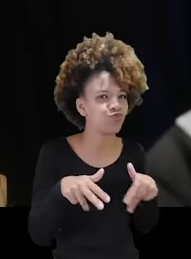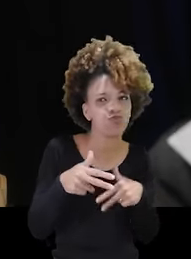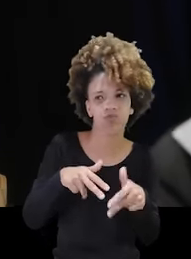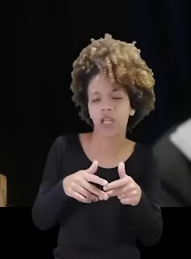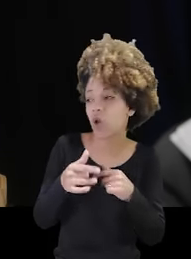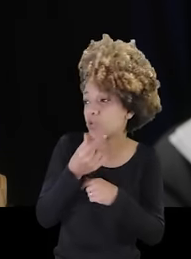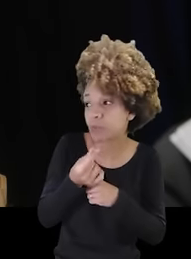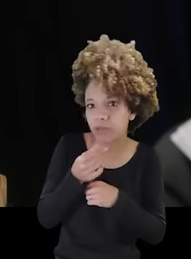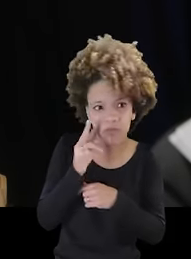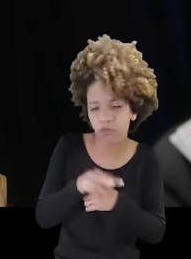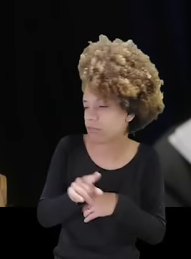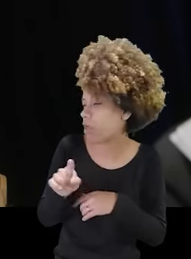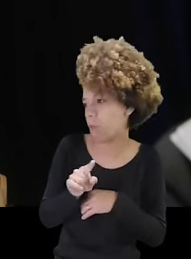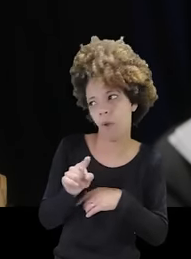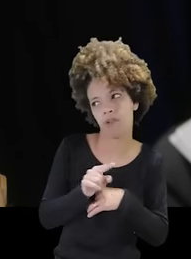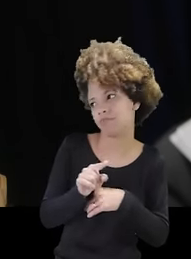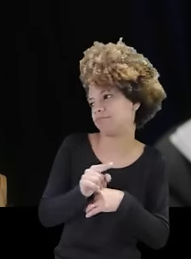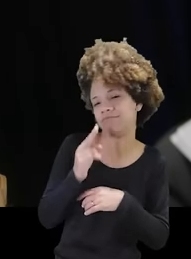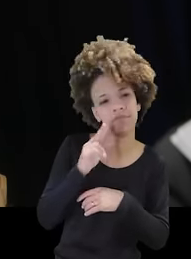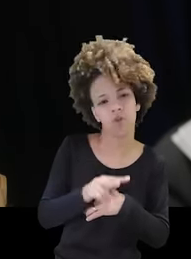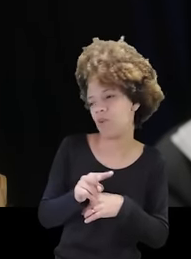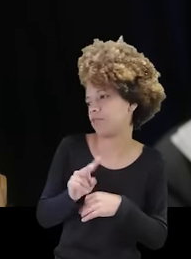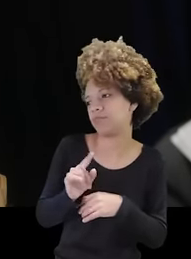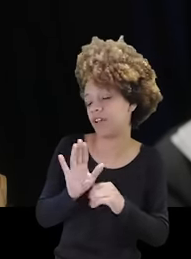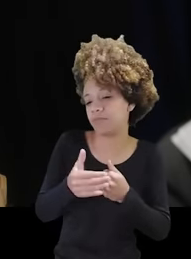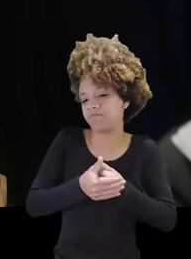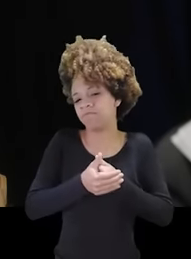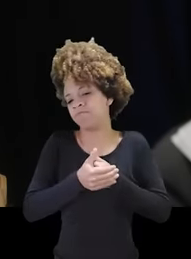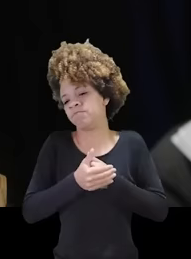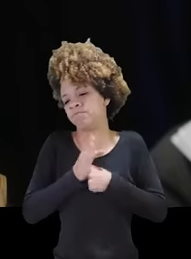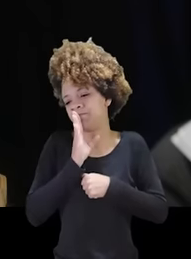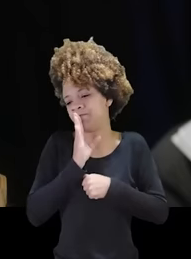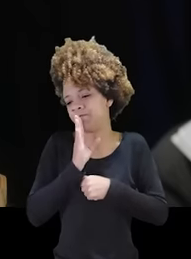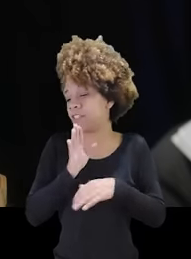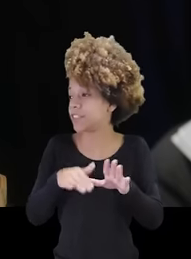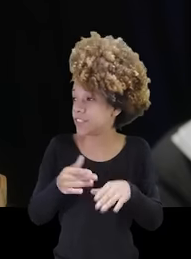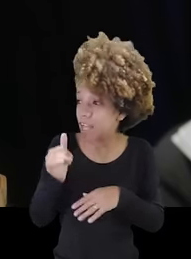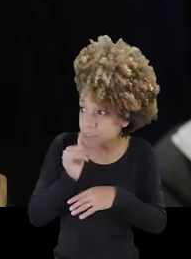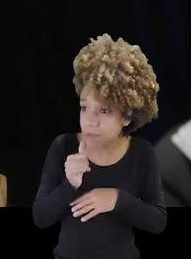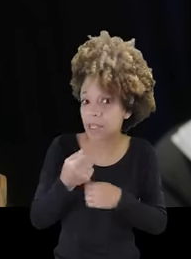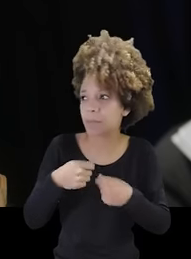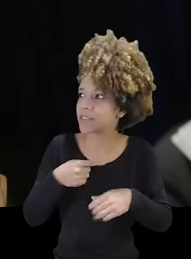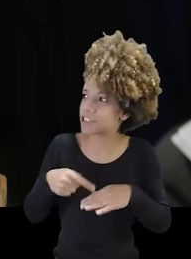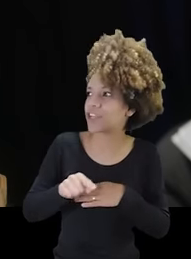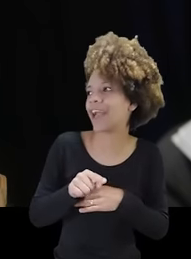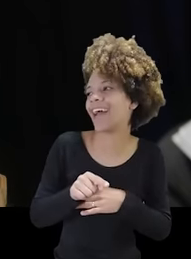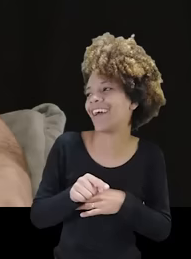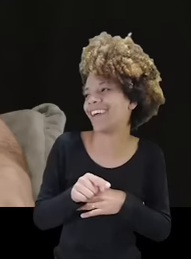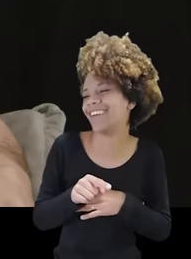os meninos não trabalham muito não olha eles ficam mais na deles e Geralmente as meninas que tem que